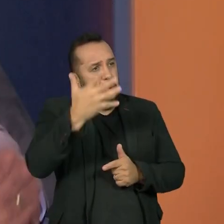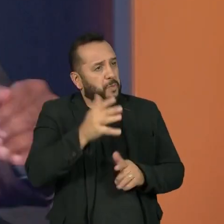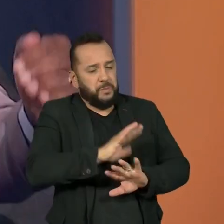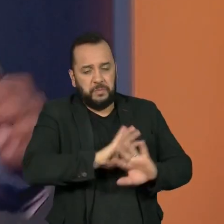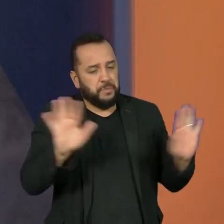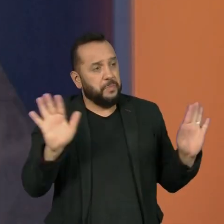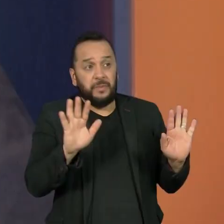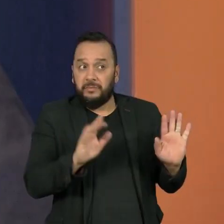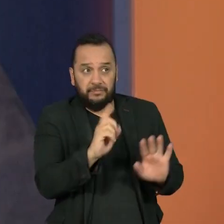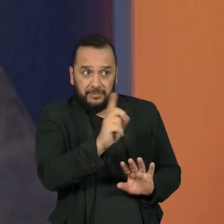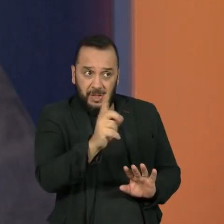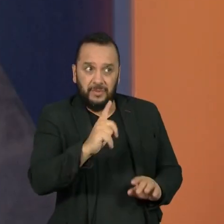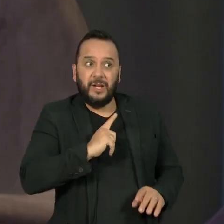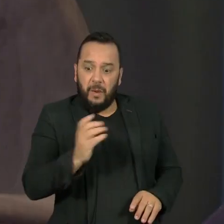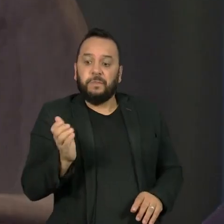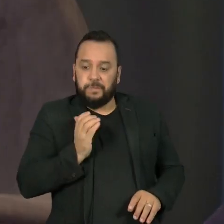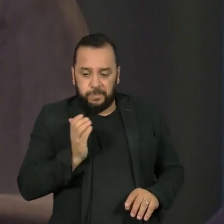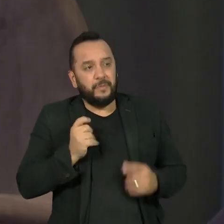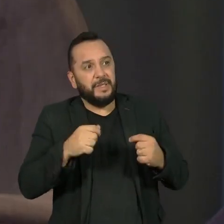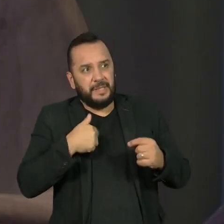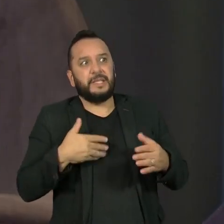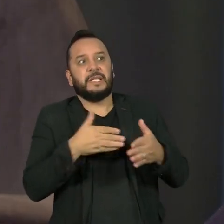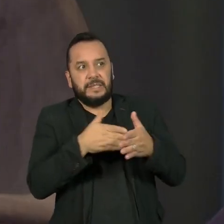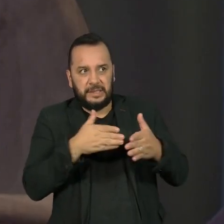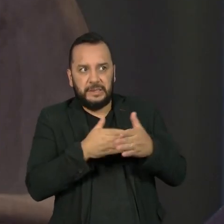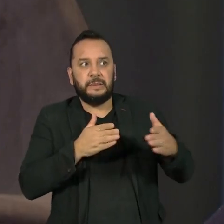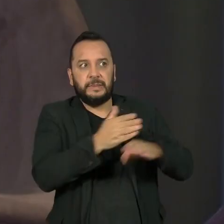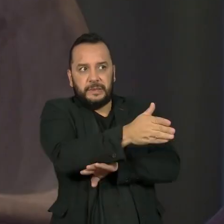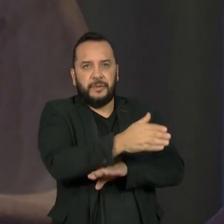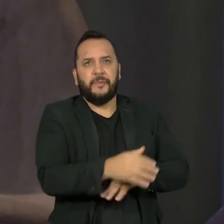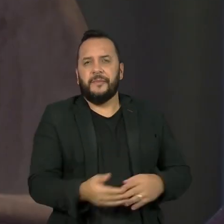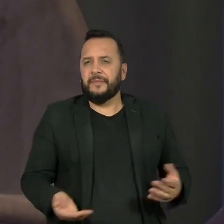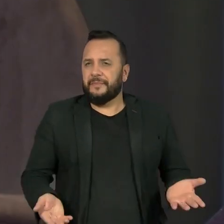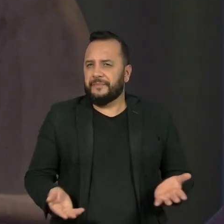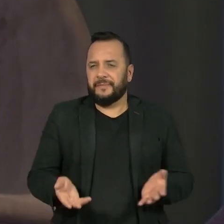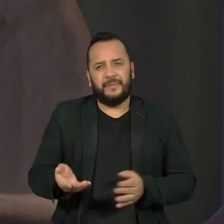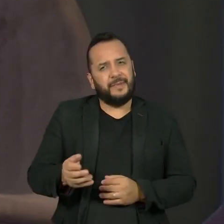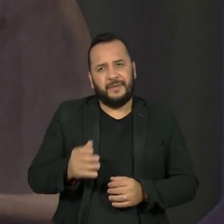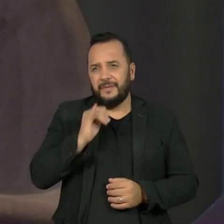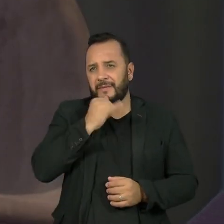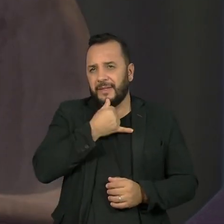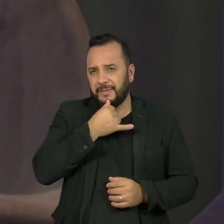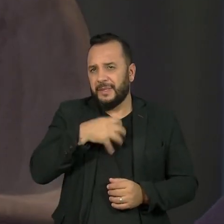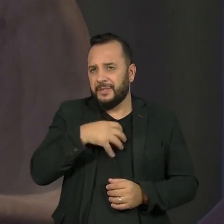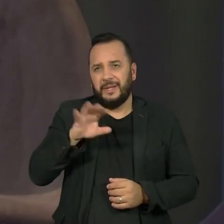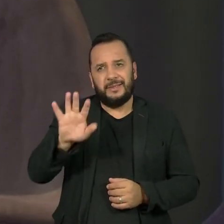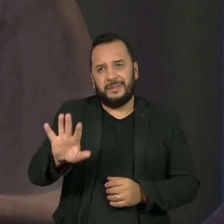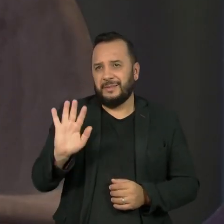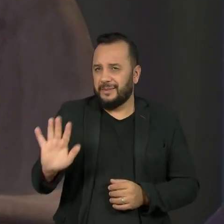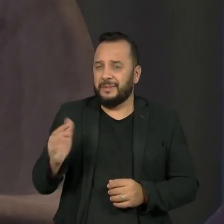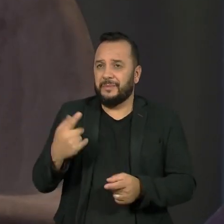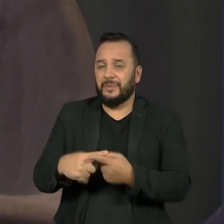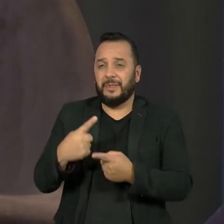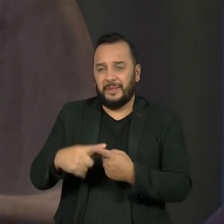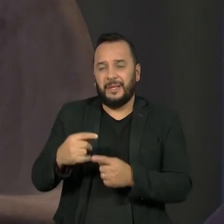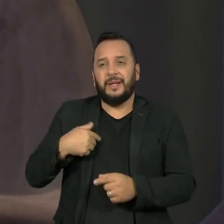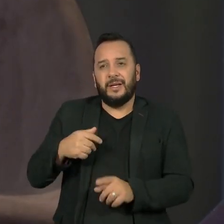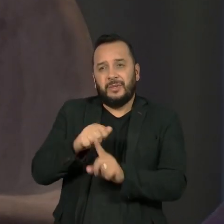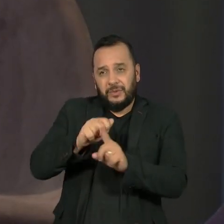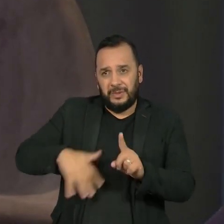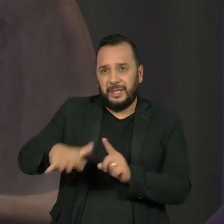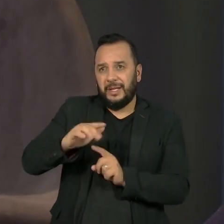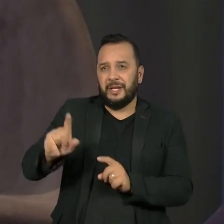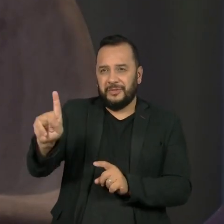que, né, superar problemas. Infelizmente não é um salvo-conduto, Nossa. porque a sociedade é construída a partir de signos. E